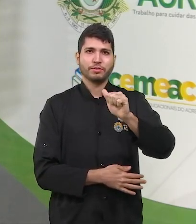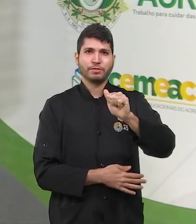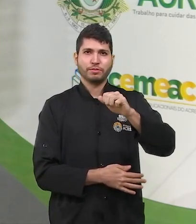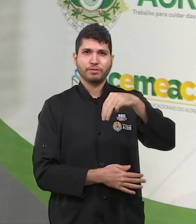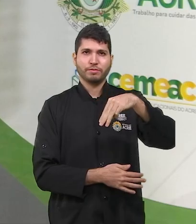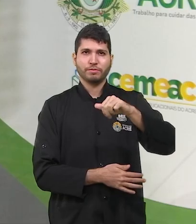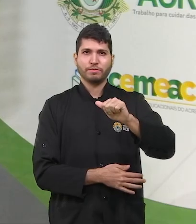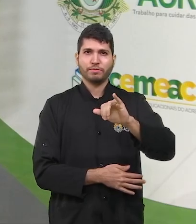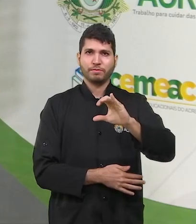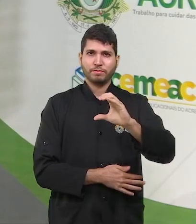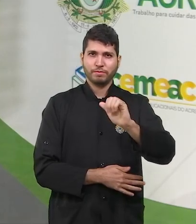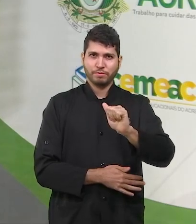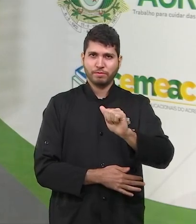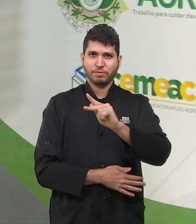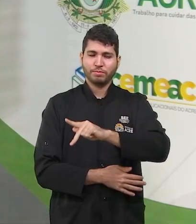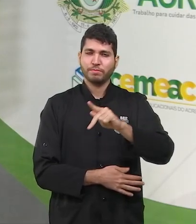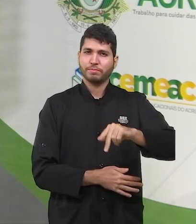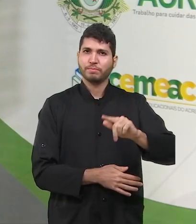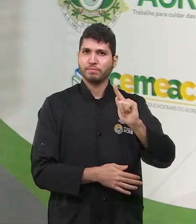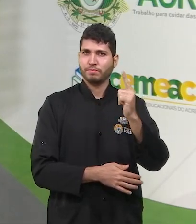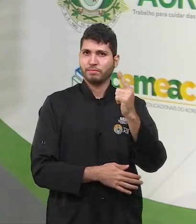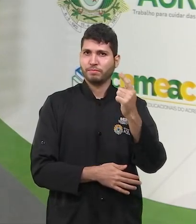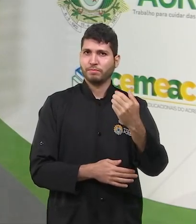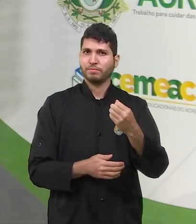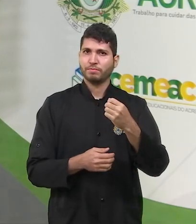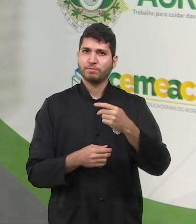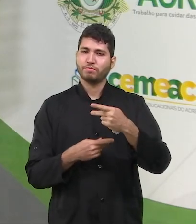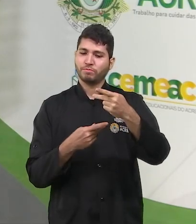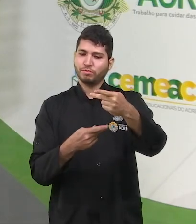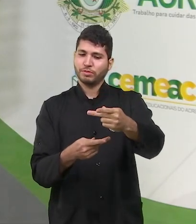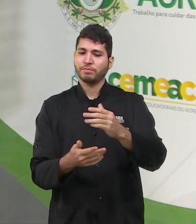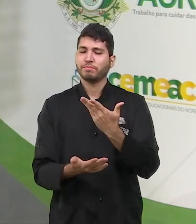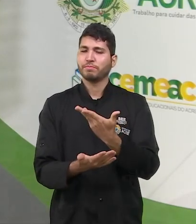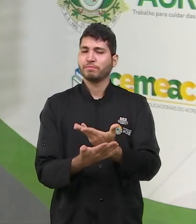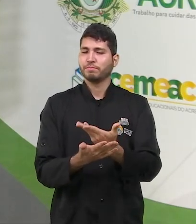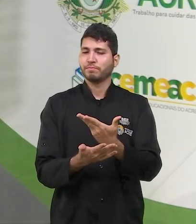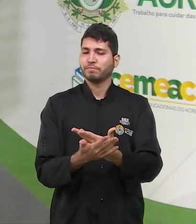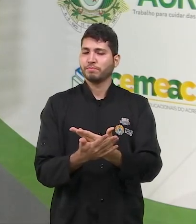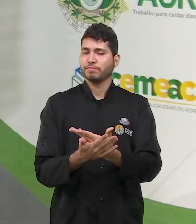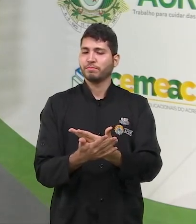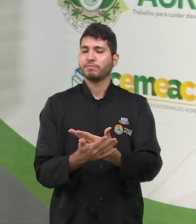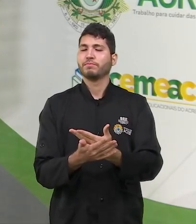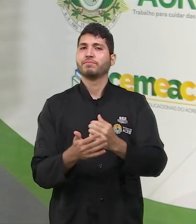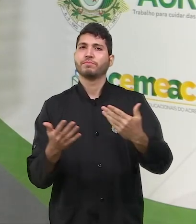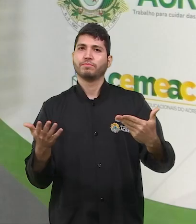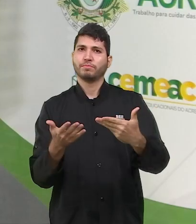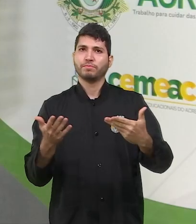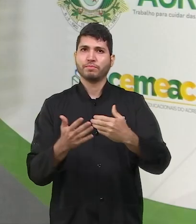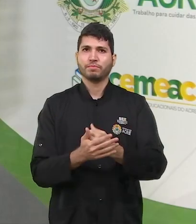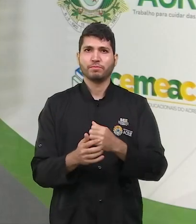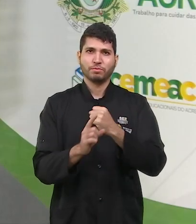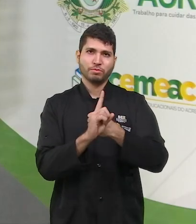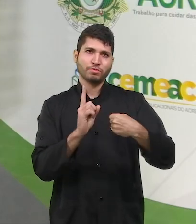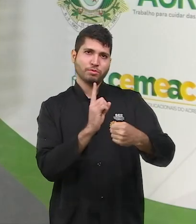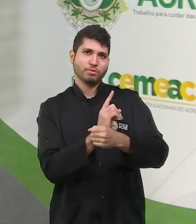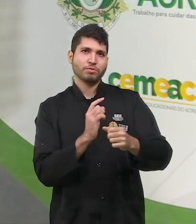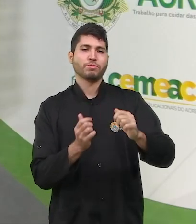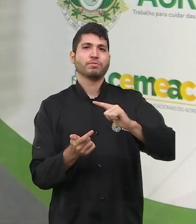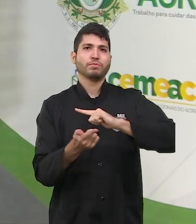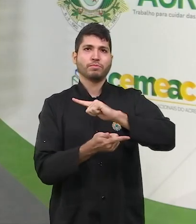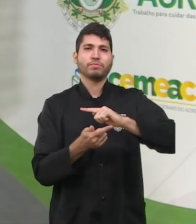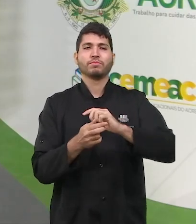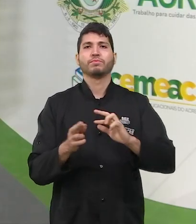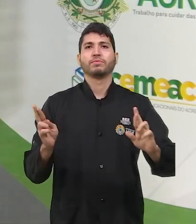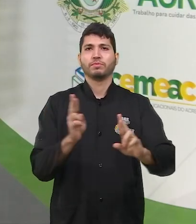de Geografia, e convido vocês para a aula de hoje. O tema da nossa aula é Sociedade Global, Cultura de Massa, Relações